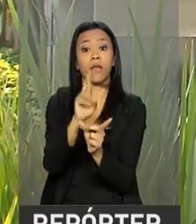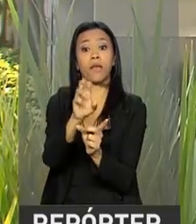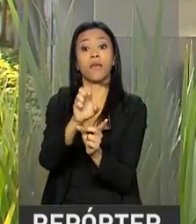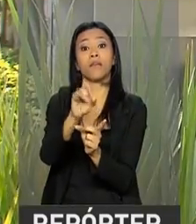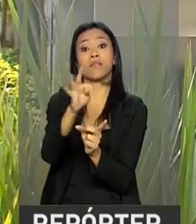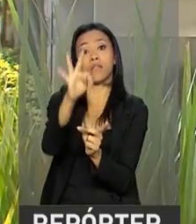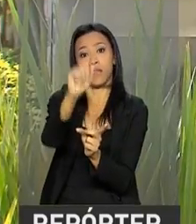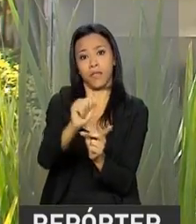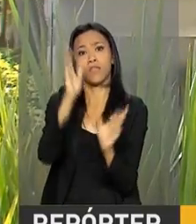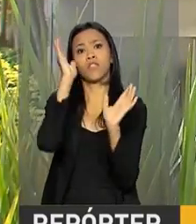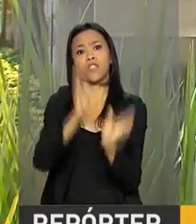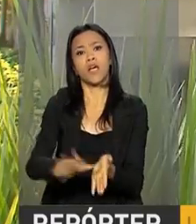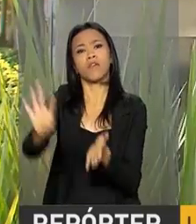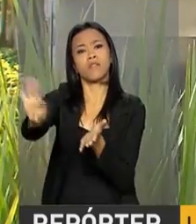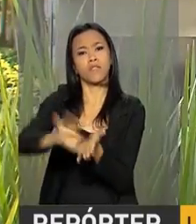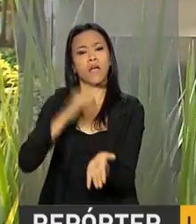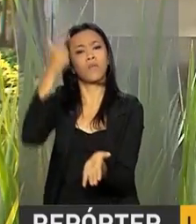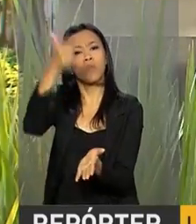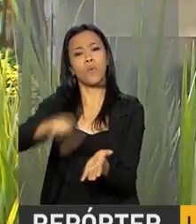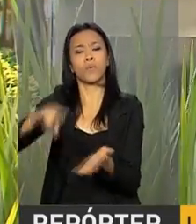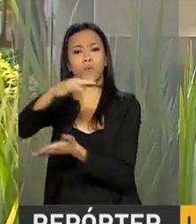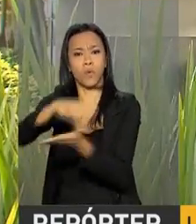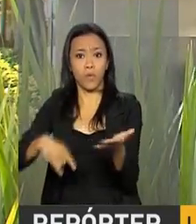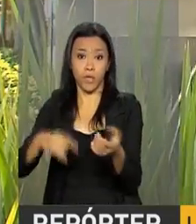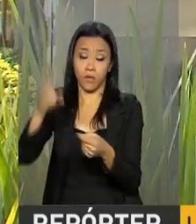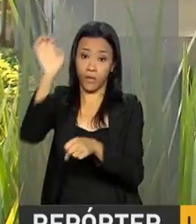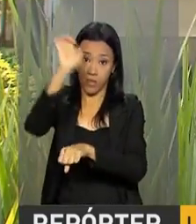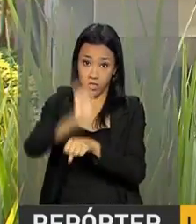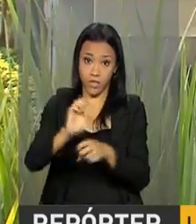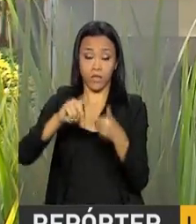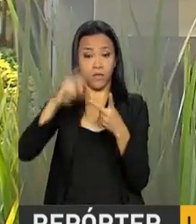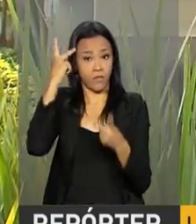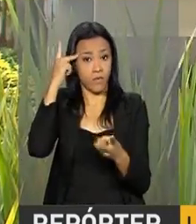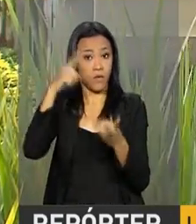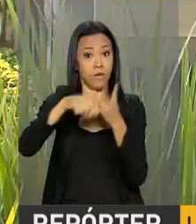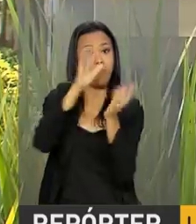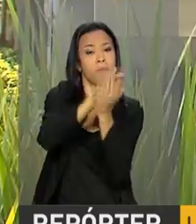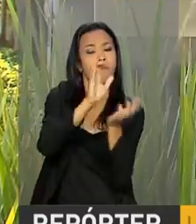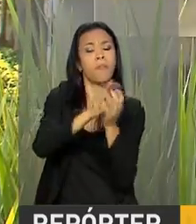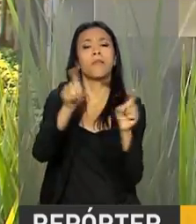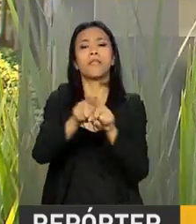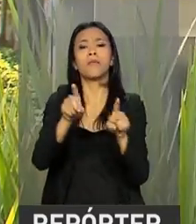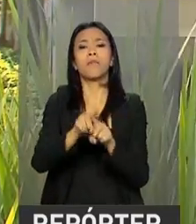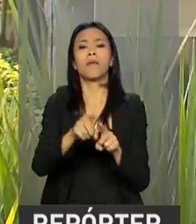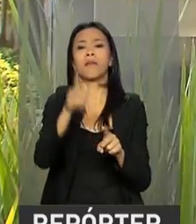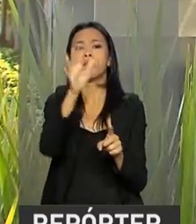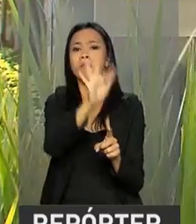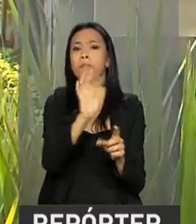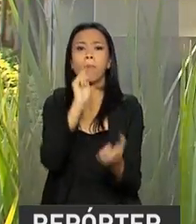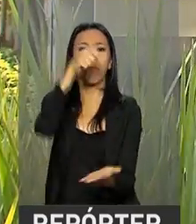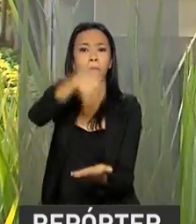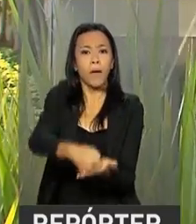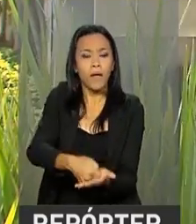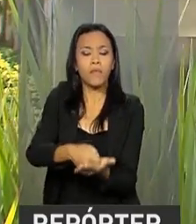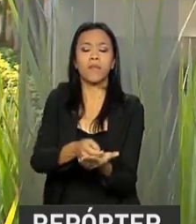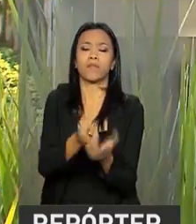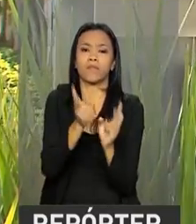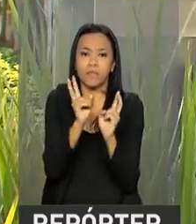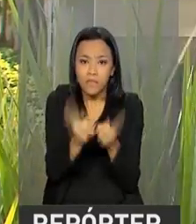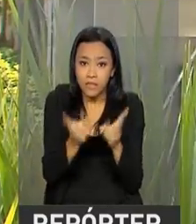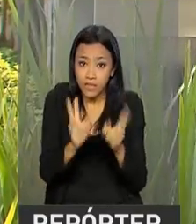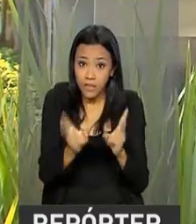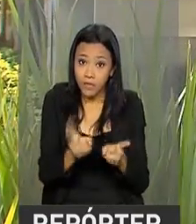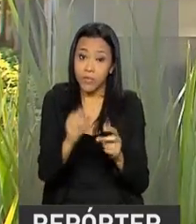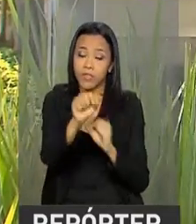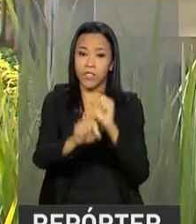foi assinado o protocolo de cooperação entre Rio de Janeiro, São Paulo e Pernambuco e a Receita Federal para o pagamento centralizado de